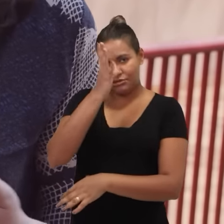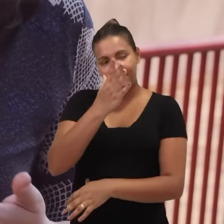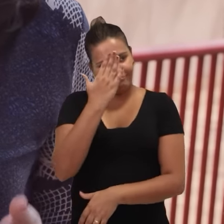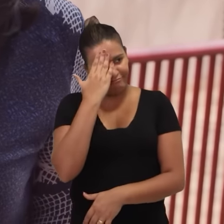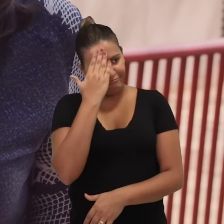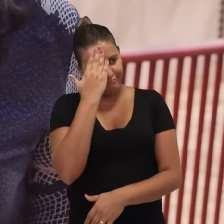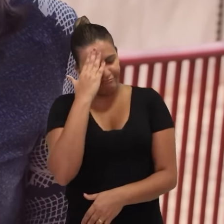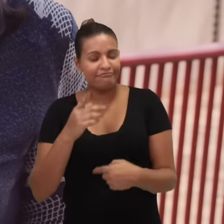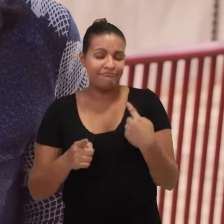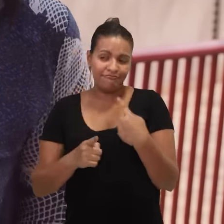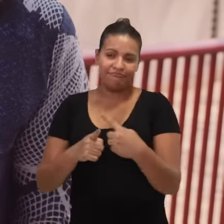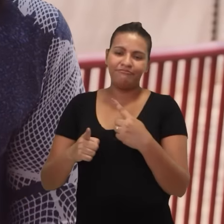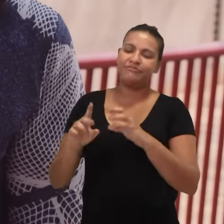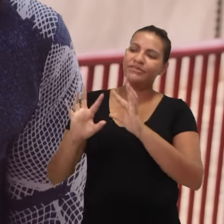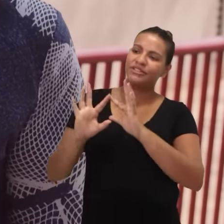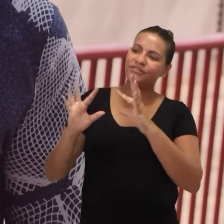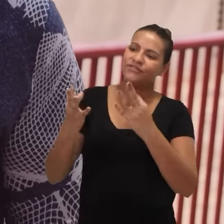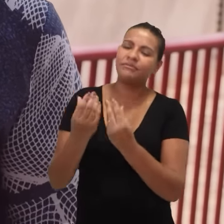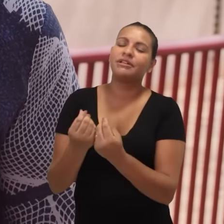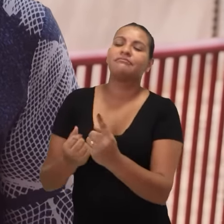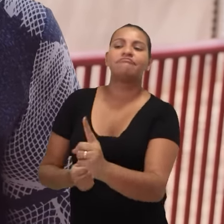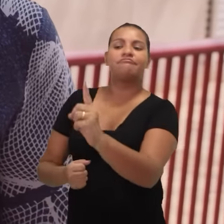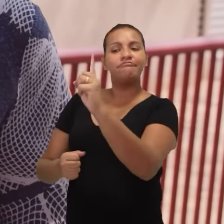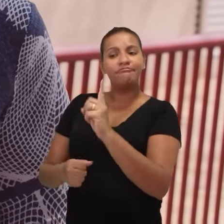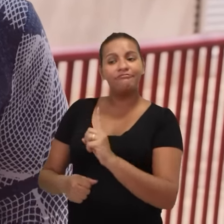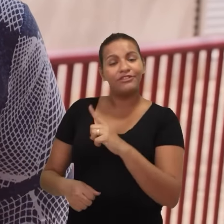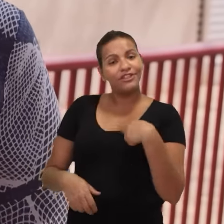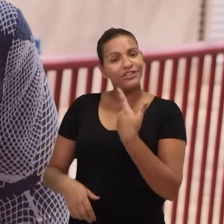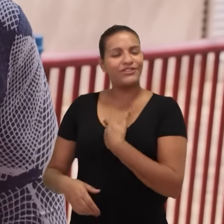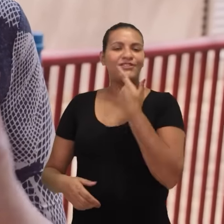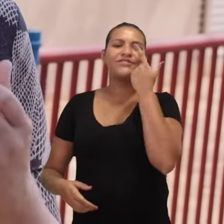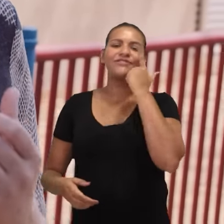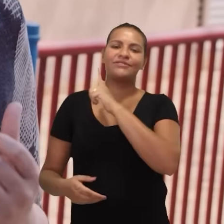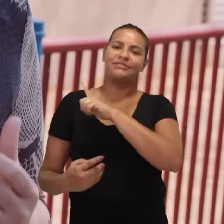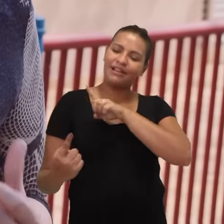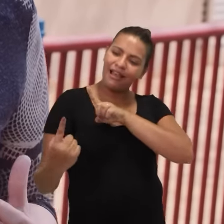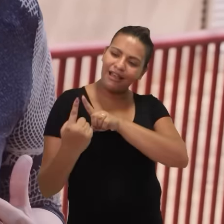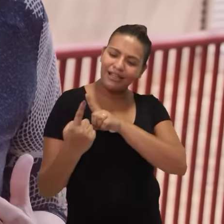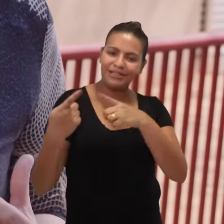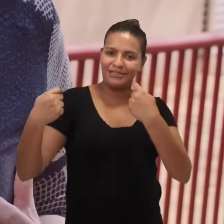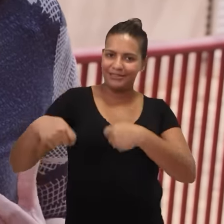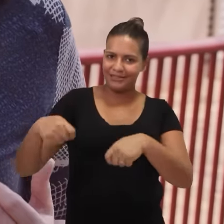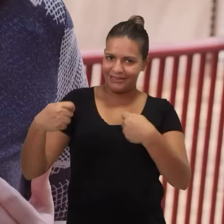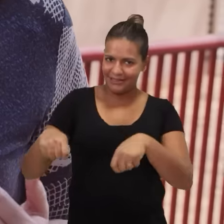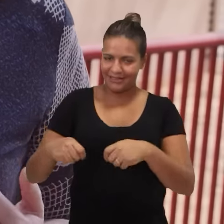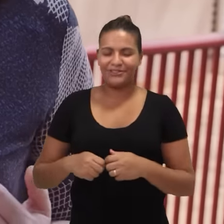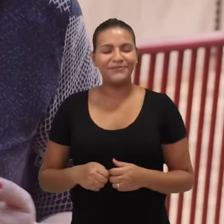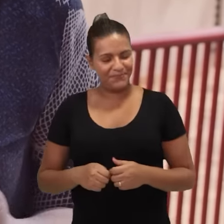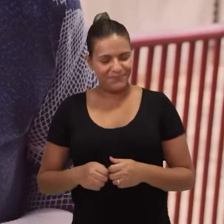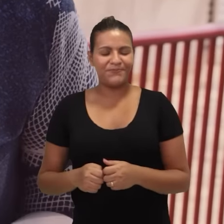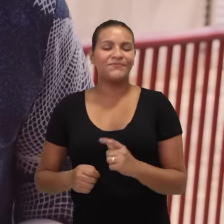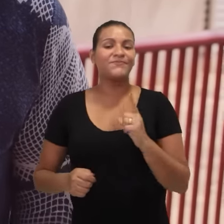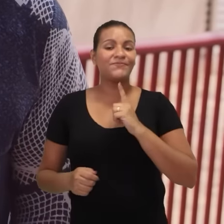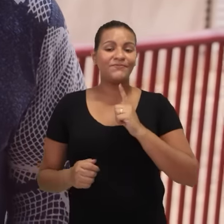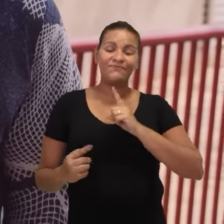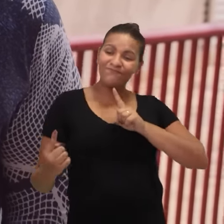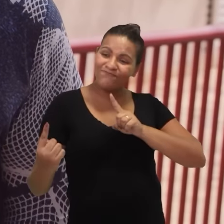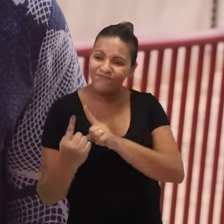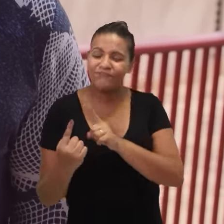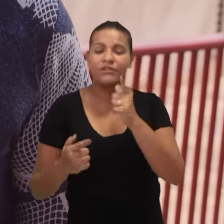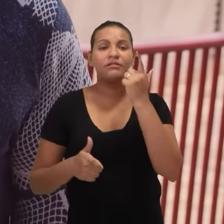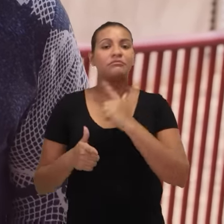as famílias nos procuram e a gente atende a necessidade de cada uma. E para a instituição, esse embate que